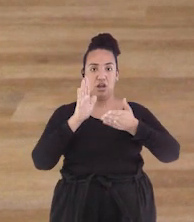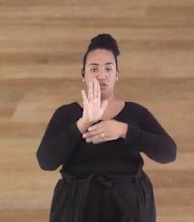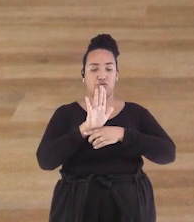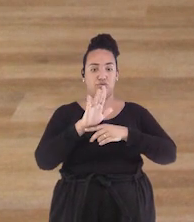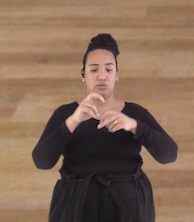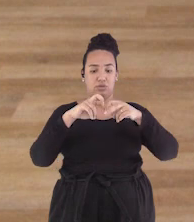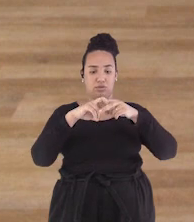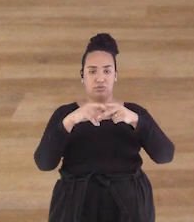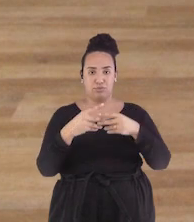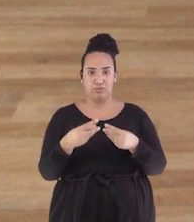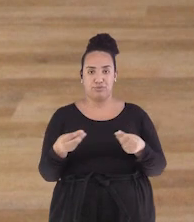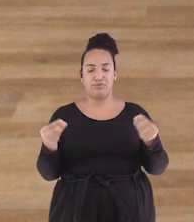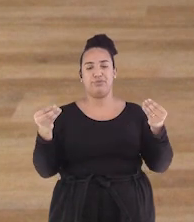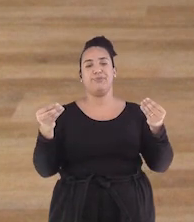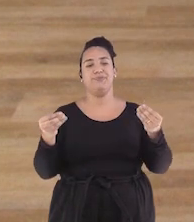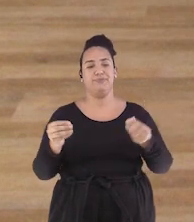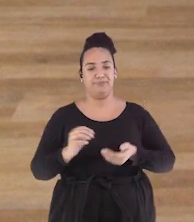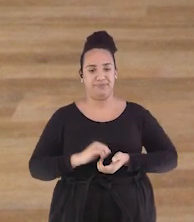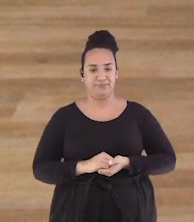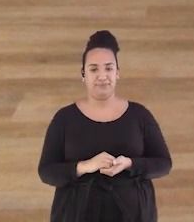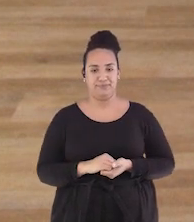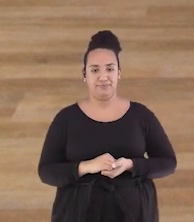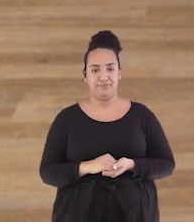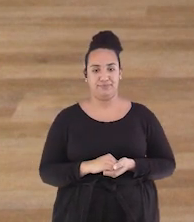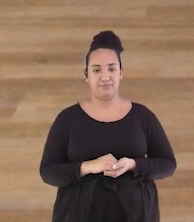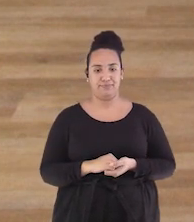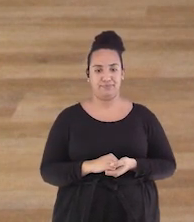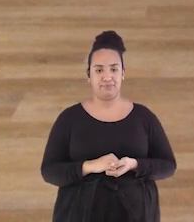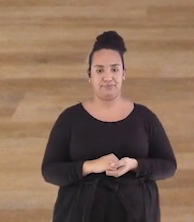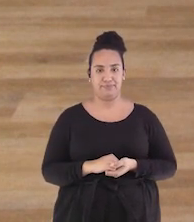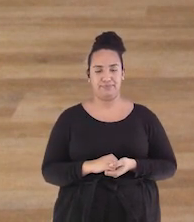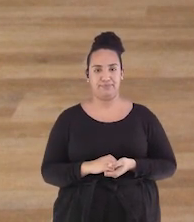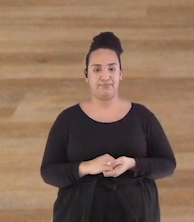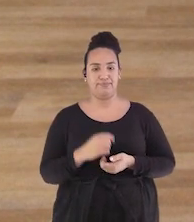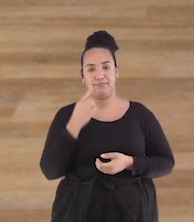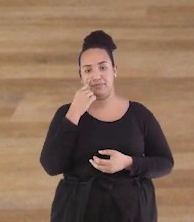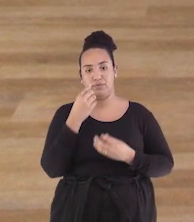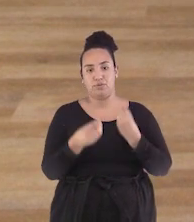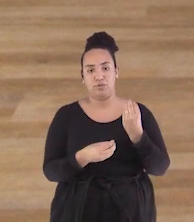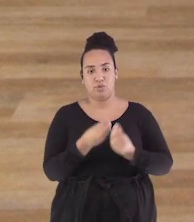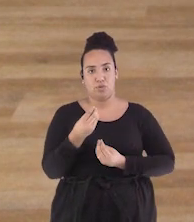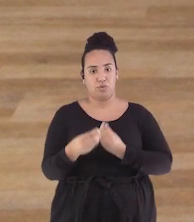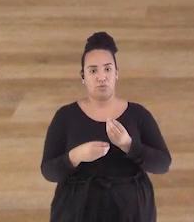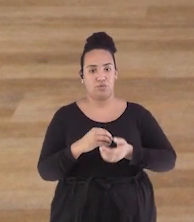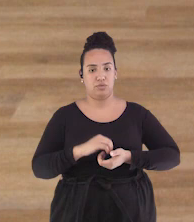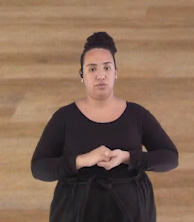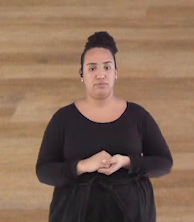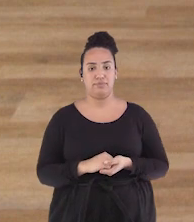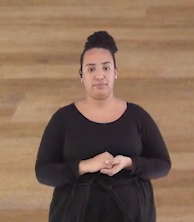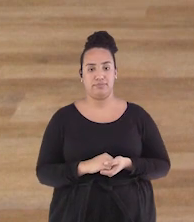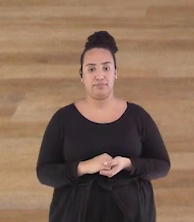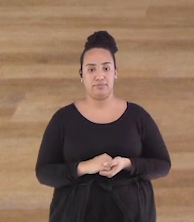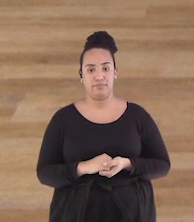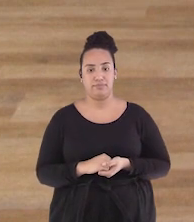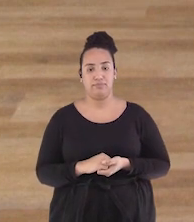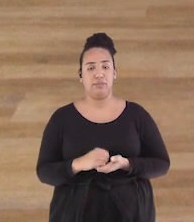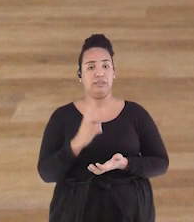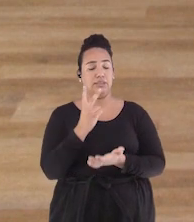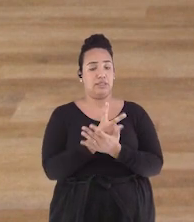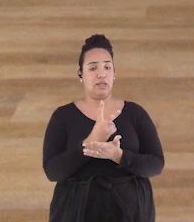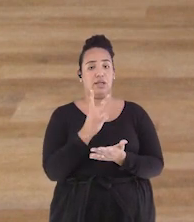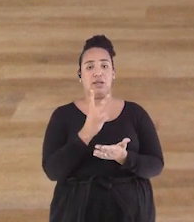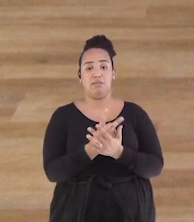faz com que o músculo se liberte, beleza? Ó, isso, sempre no mesmo